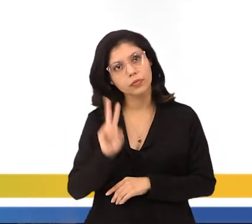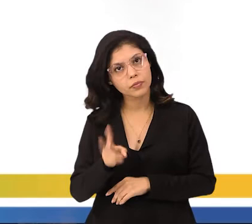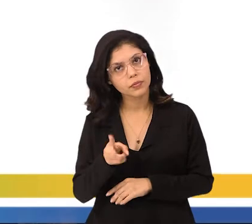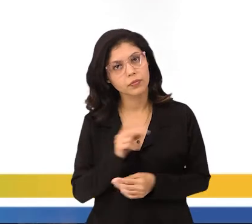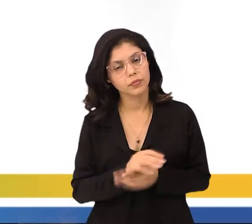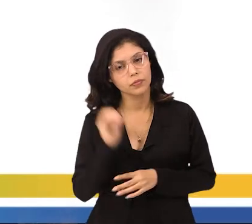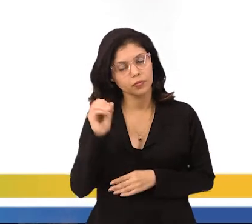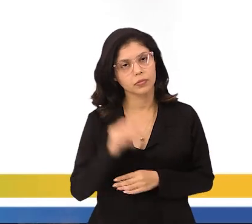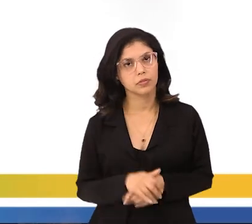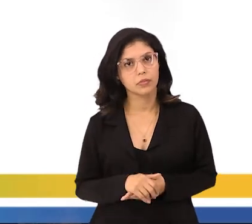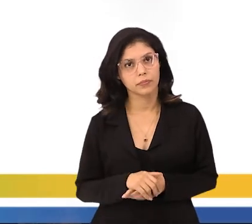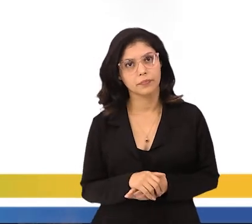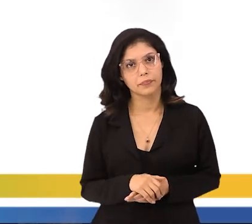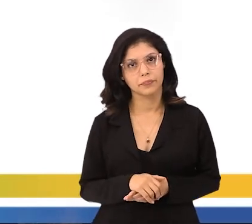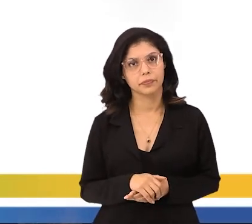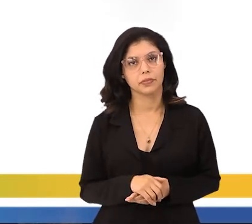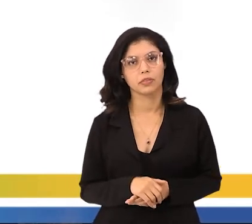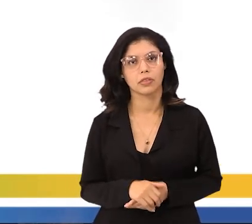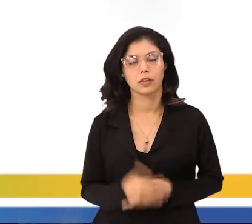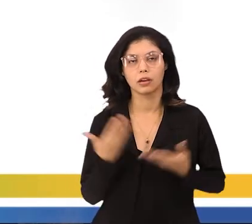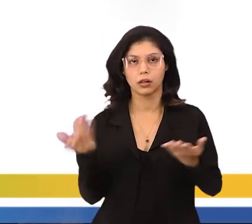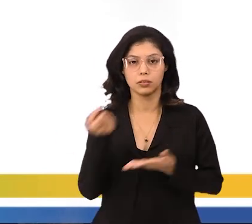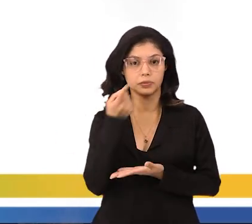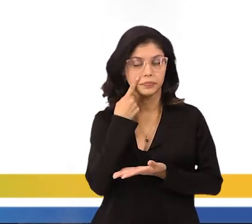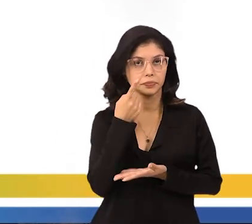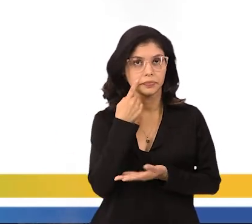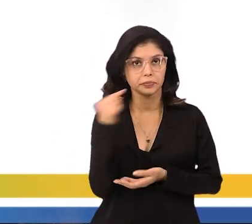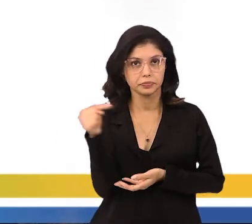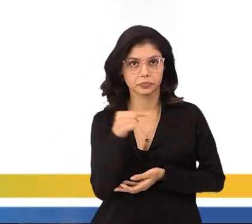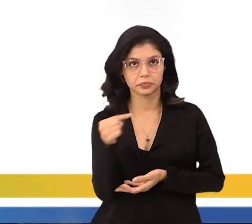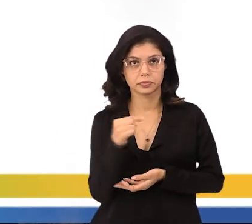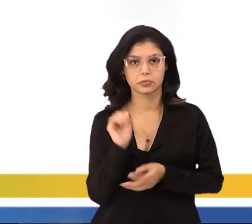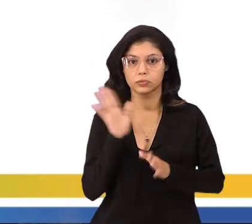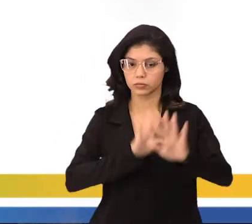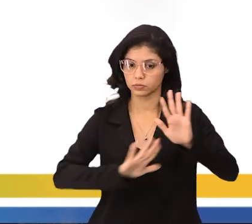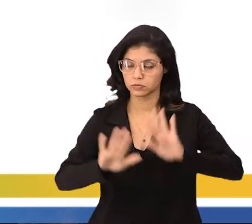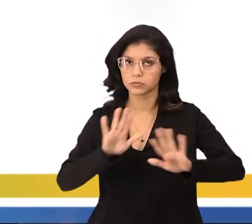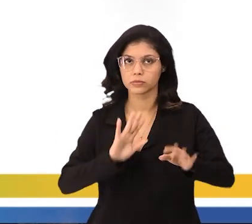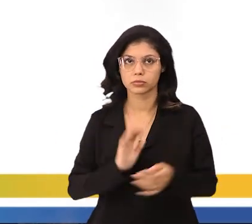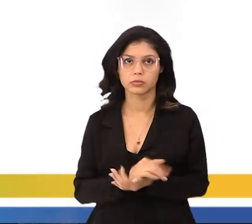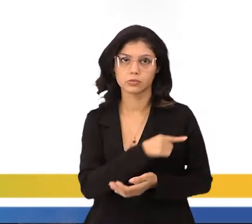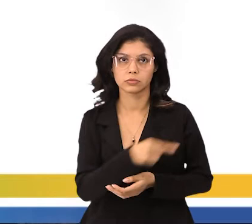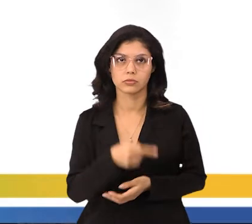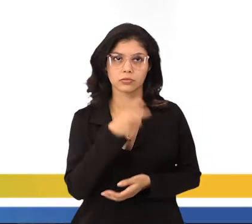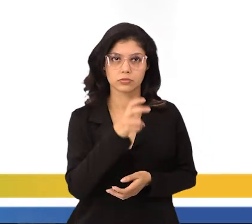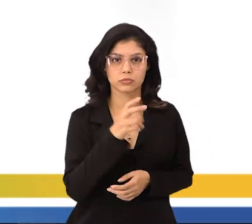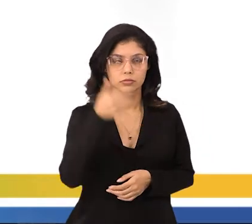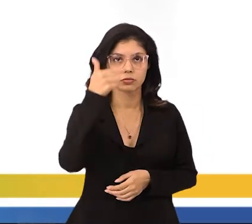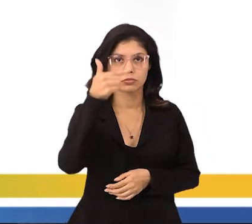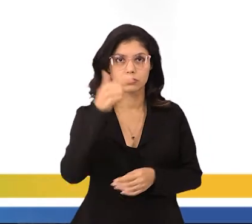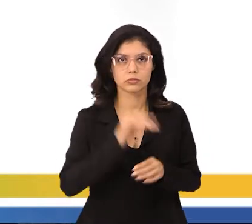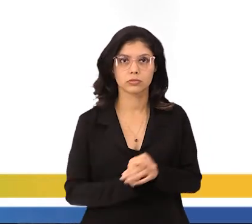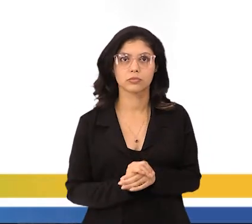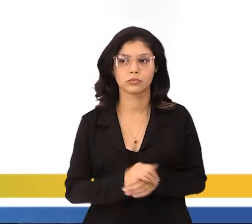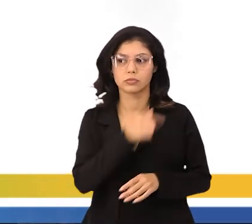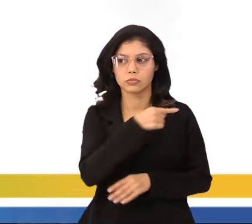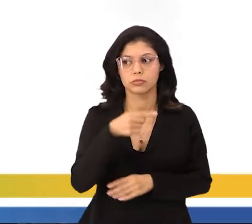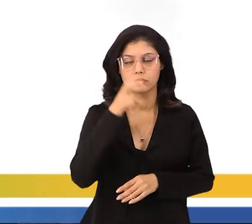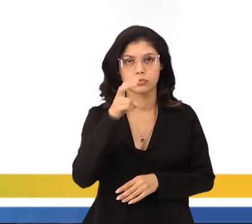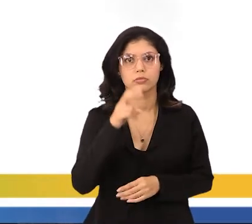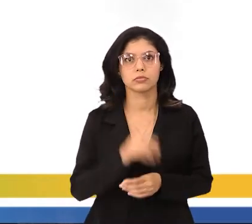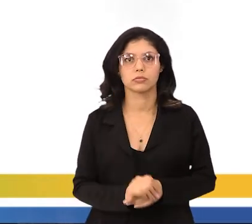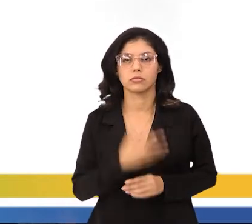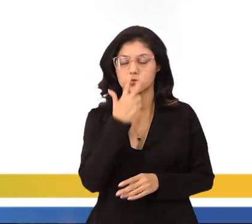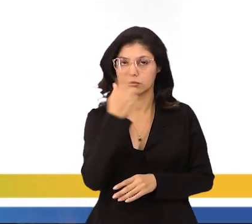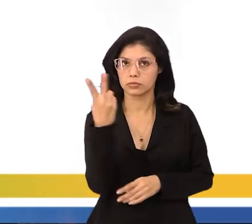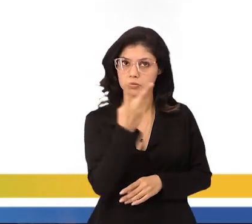que vai ser igual a 0. Ok? Agora, olha, quando é negativo, tome cuidado. Menos 5 ao quadrado. O menos 5 aparecerá